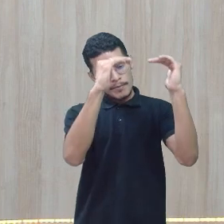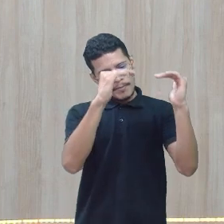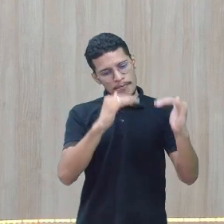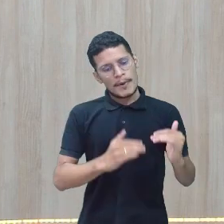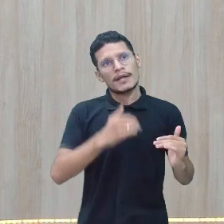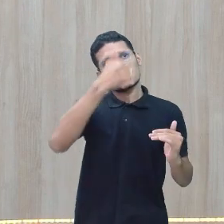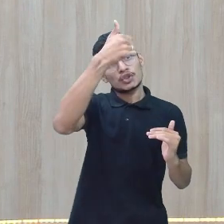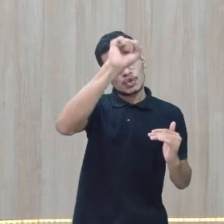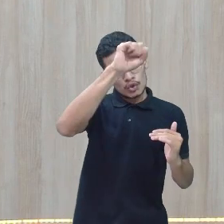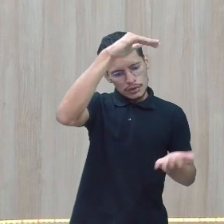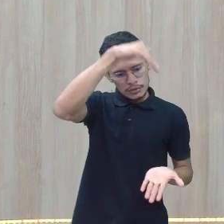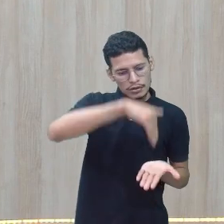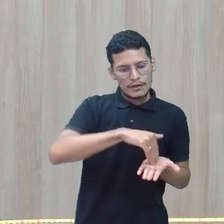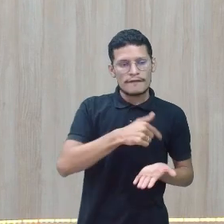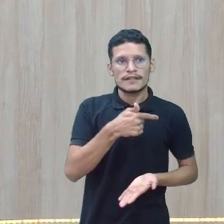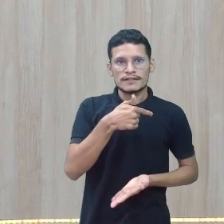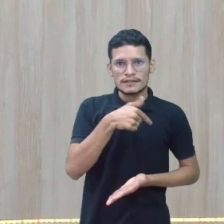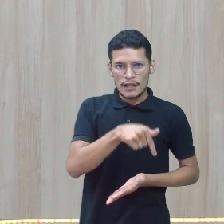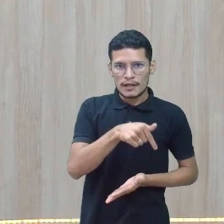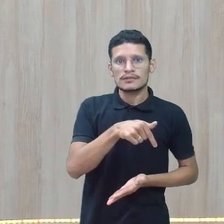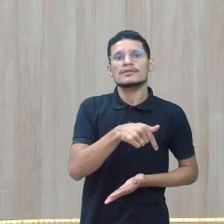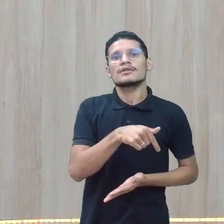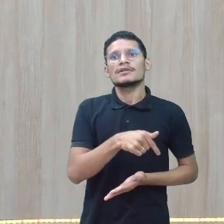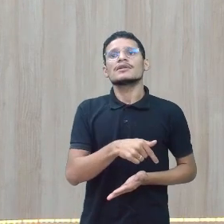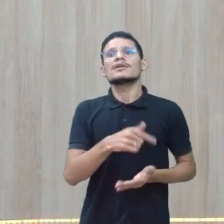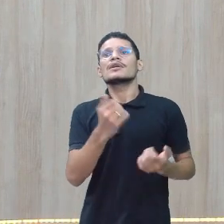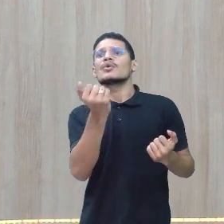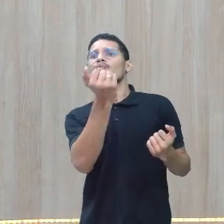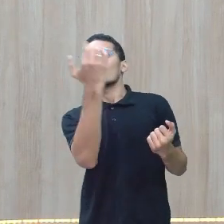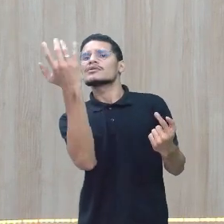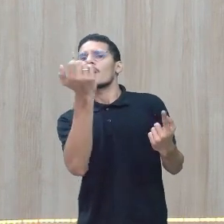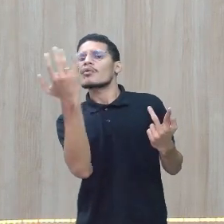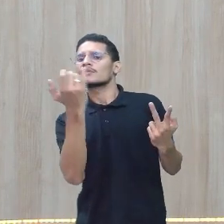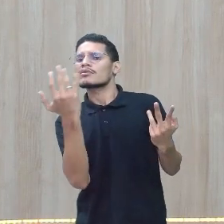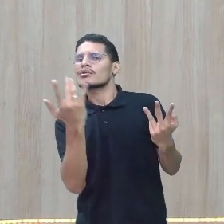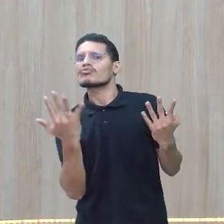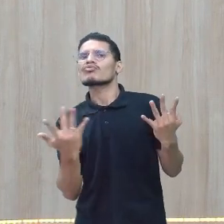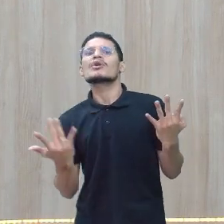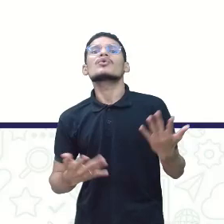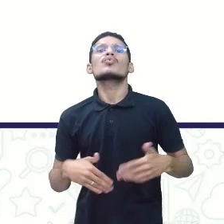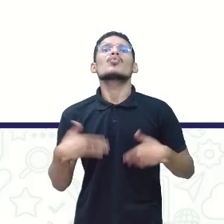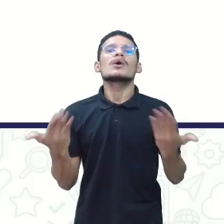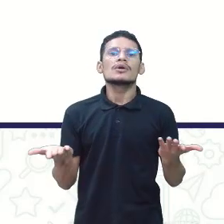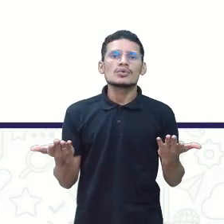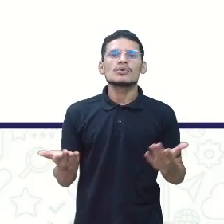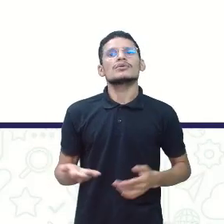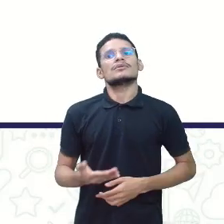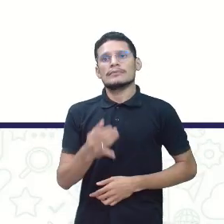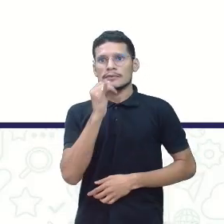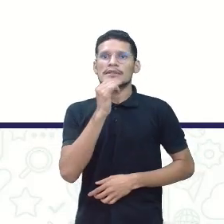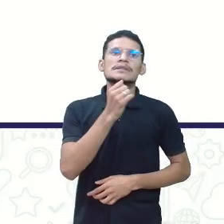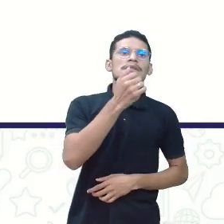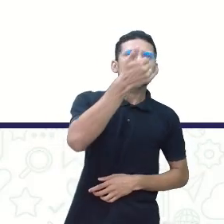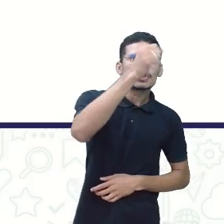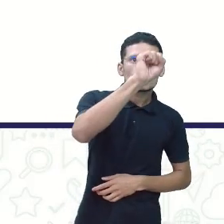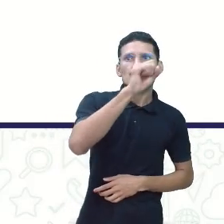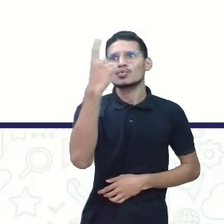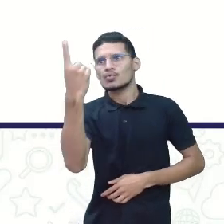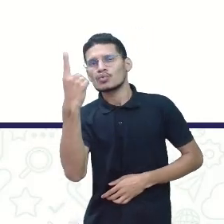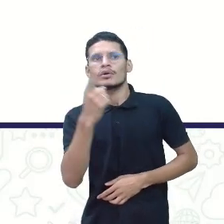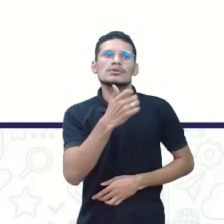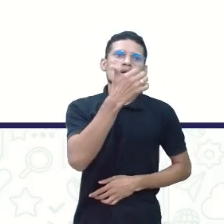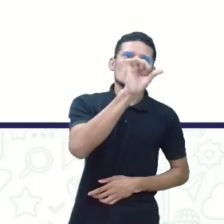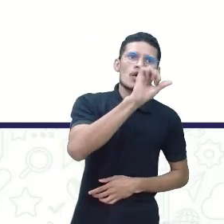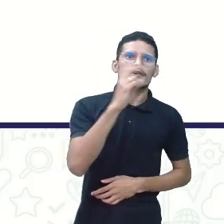ordem crescente e a quantidade que cada número desse aparece nessa lista. Então, o 18 aparece uma vez, o